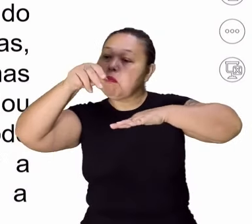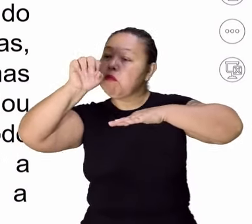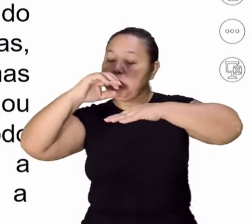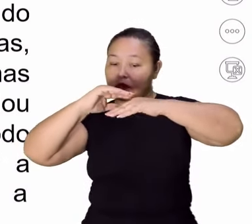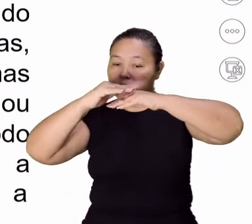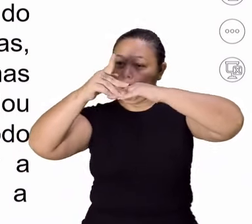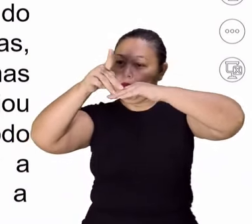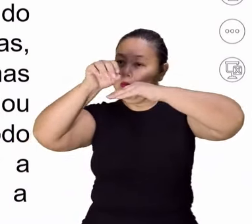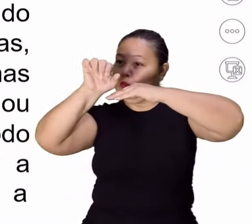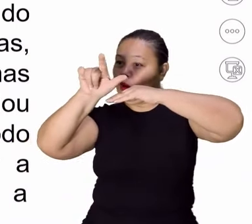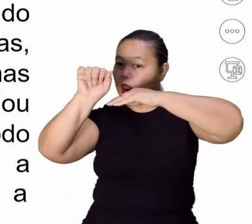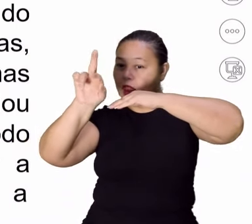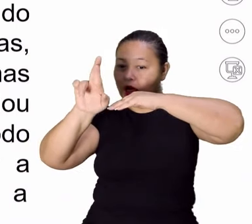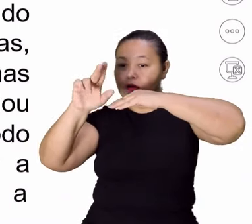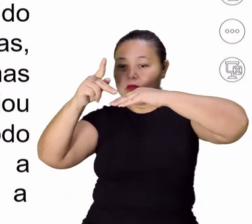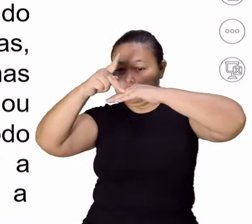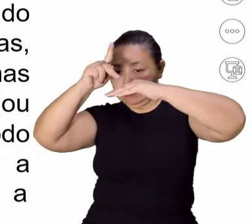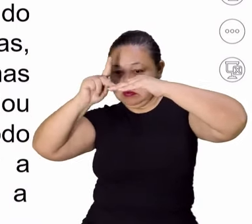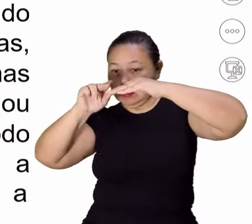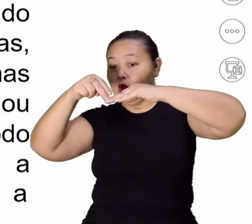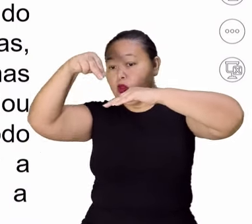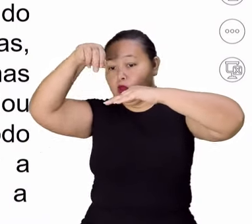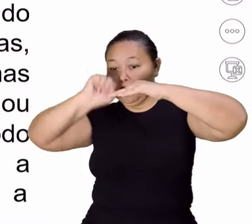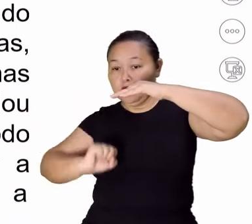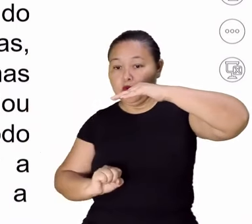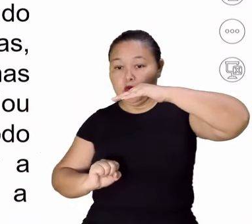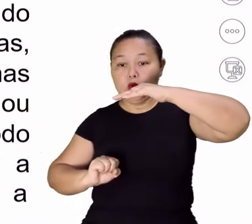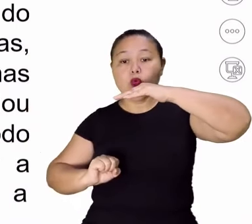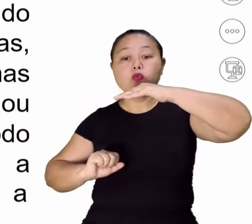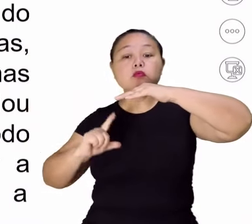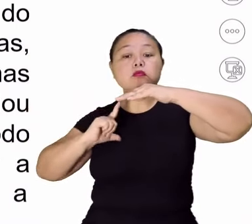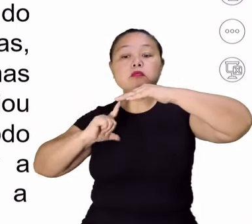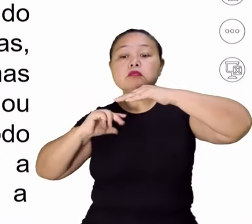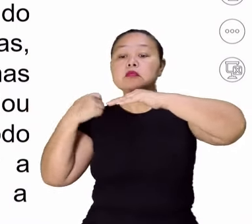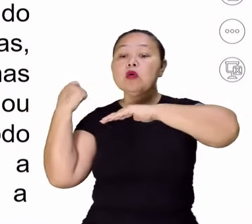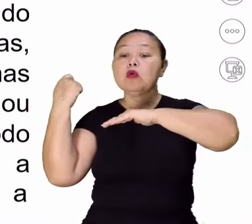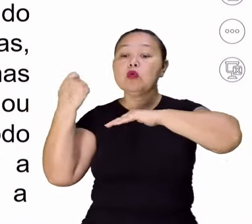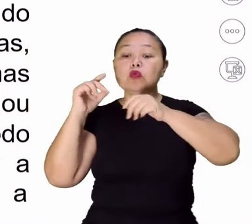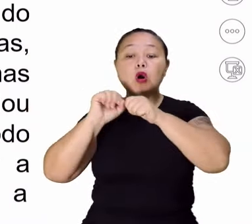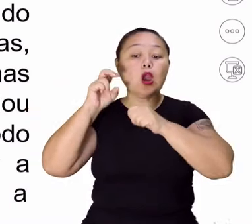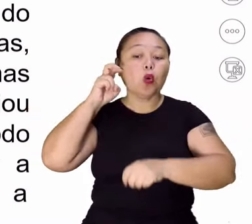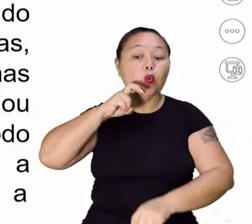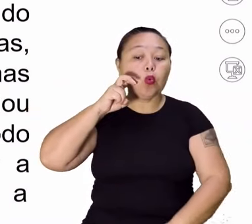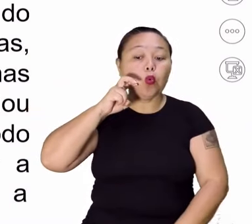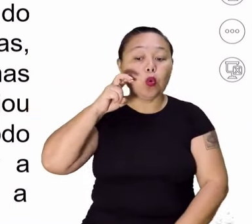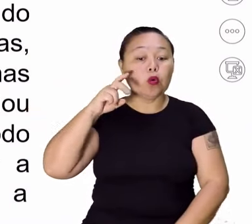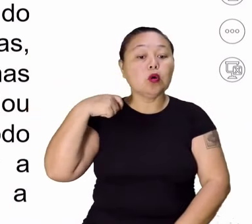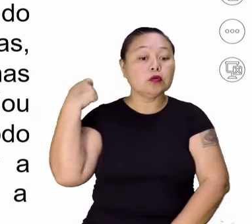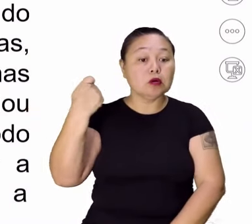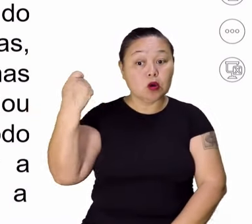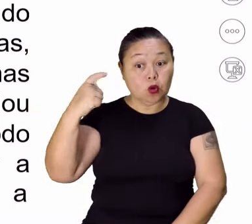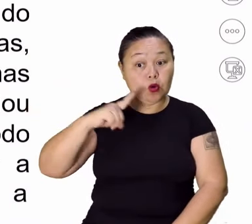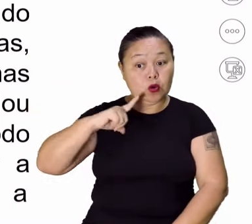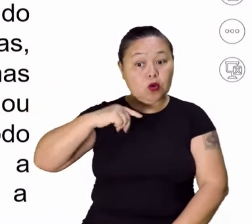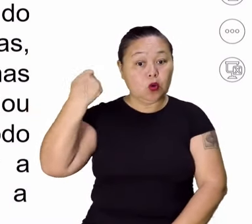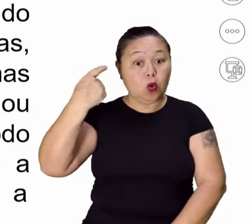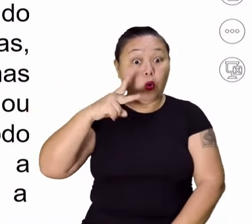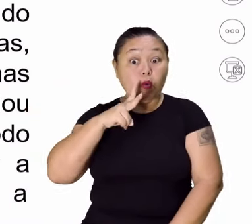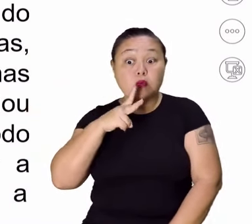então, vem do polo, claro, nós temos dois polos, o sul e o norte, né, irá atingir o Rio Grande do Sul, provocando o frio mais